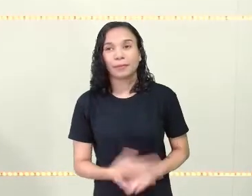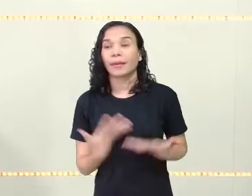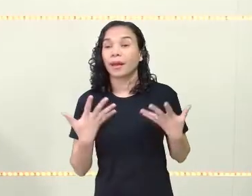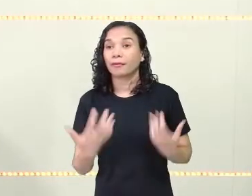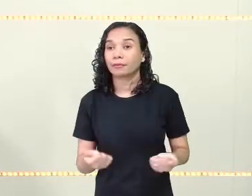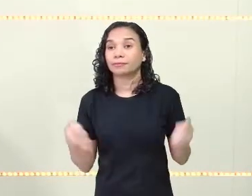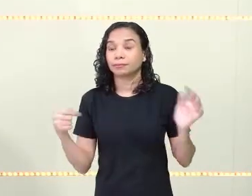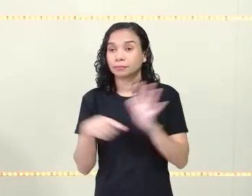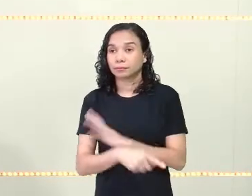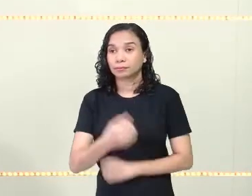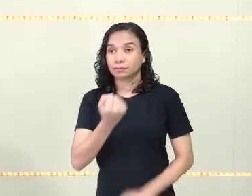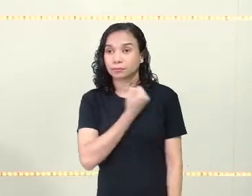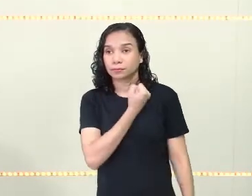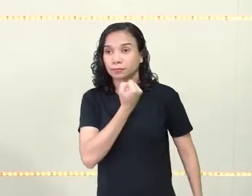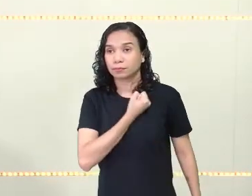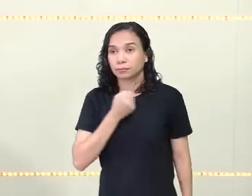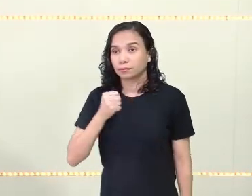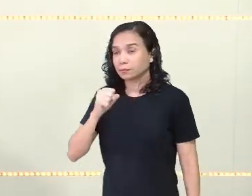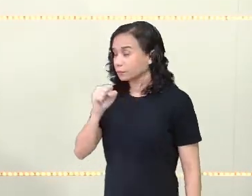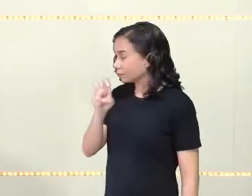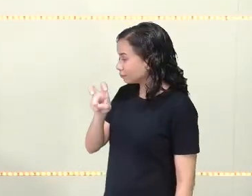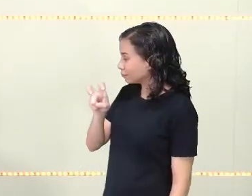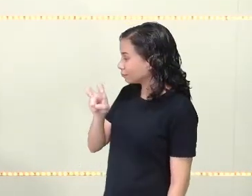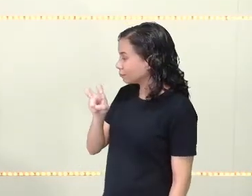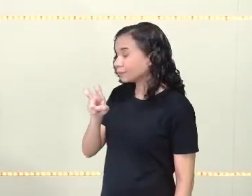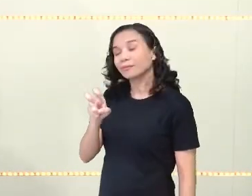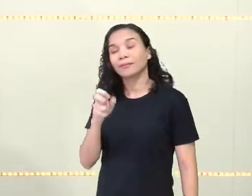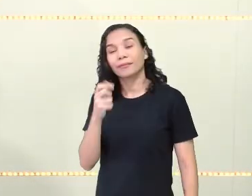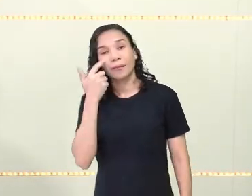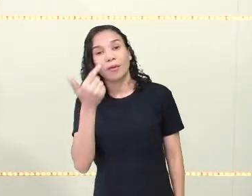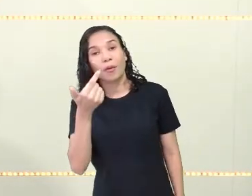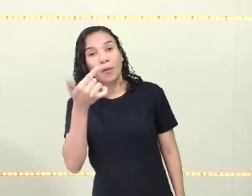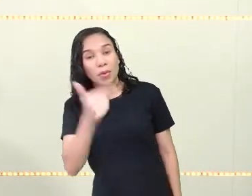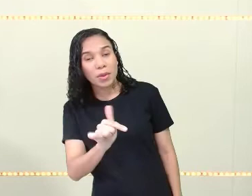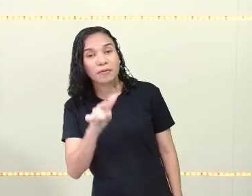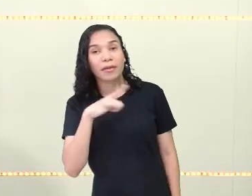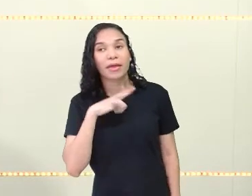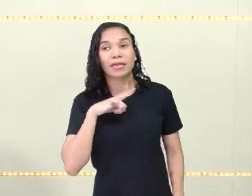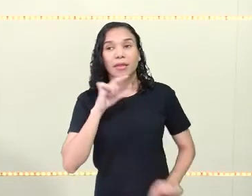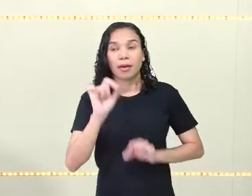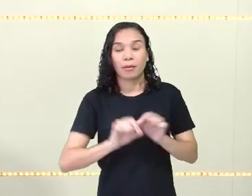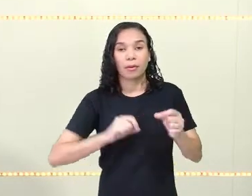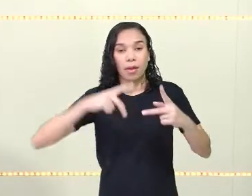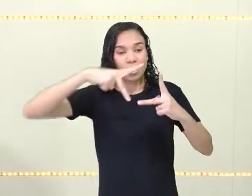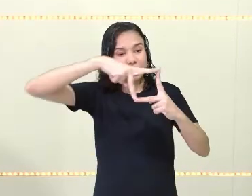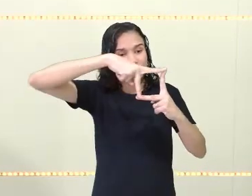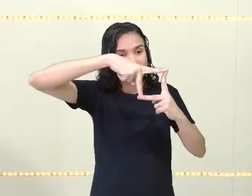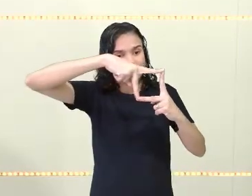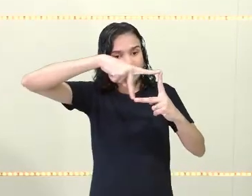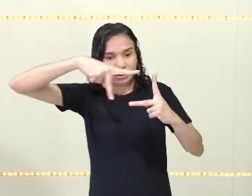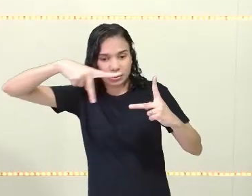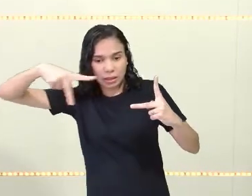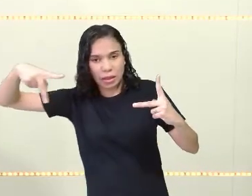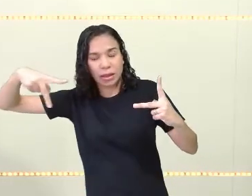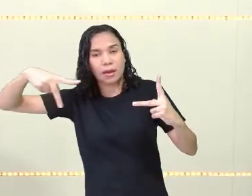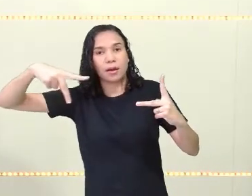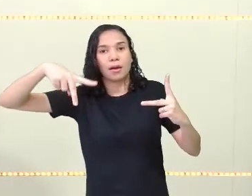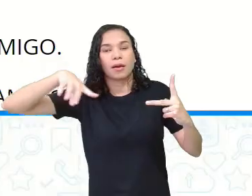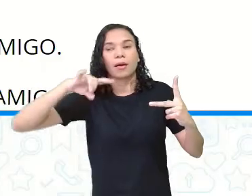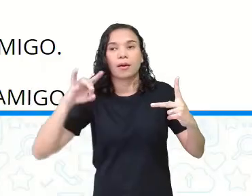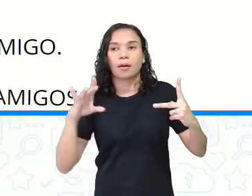Vamos à quinta questão. Novamente eu tenho aí uma tirinha, tá? Eu tenho